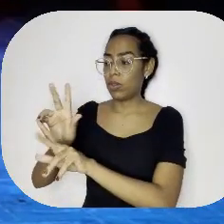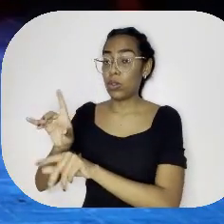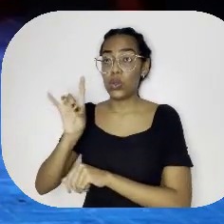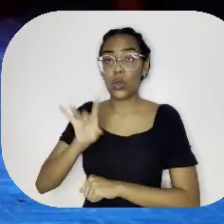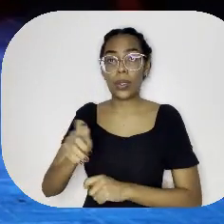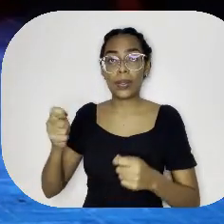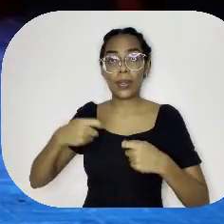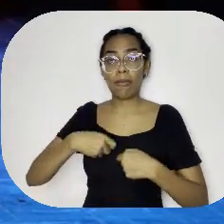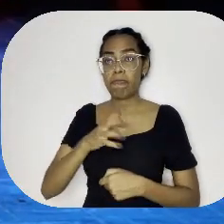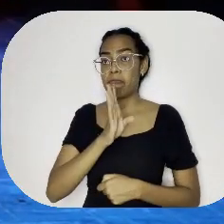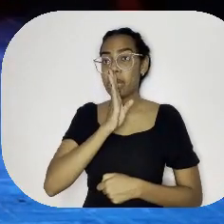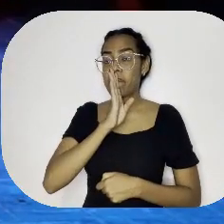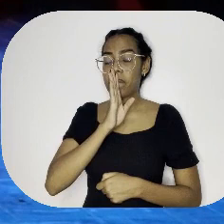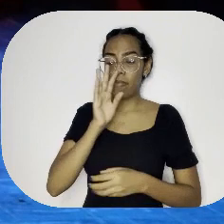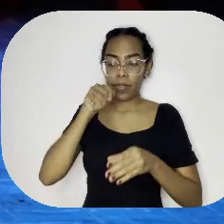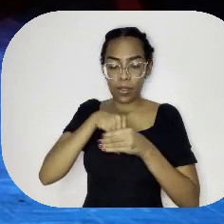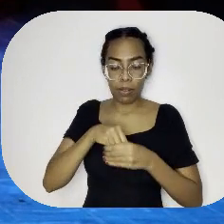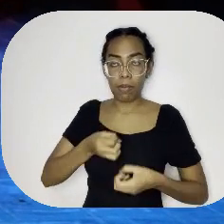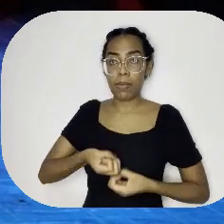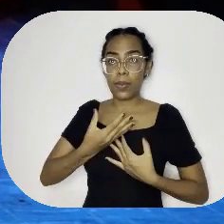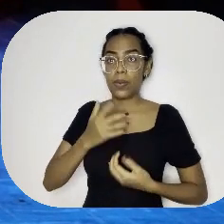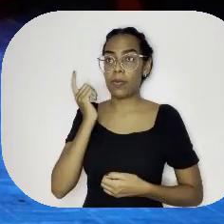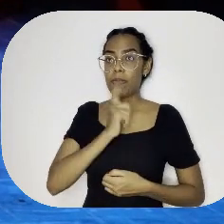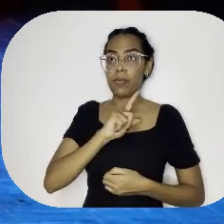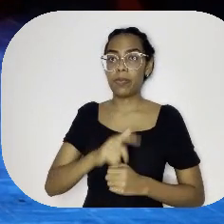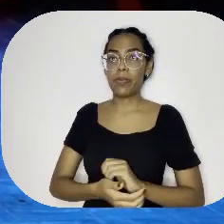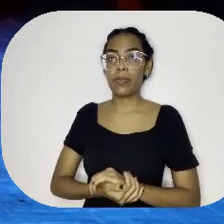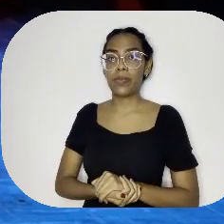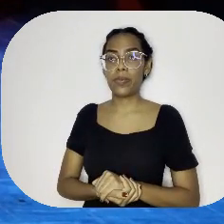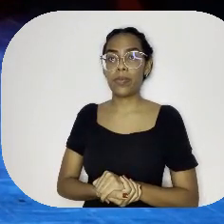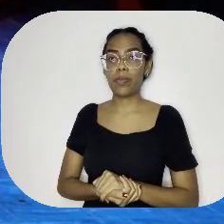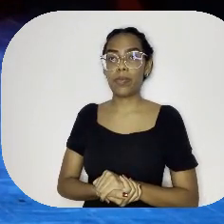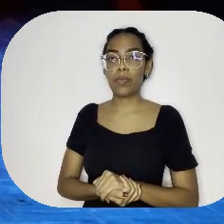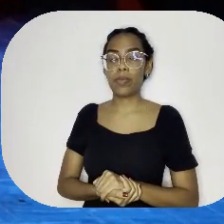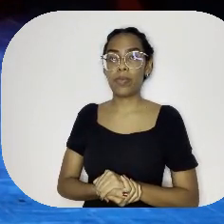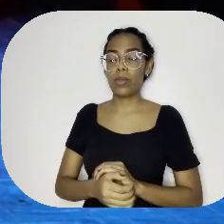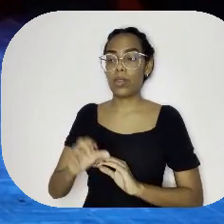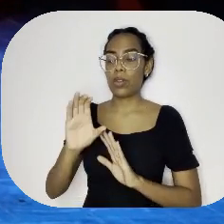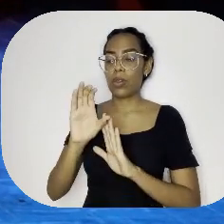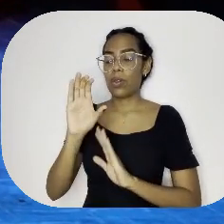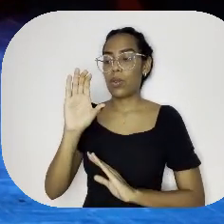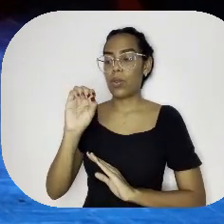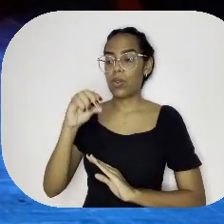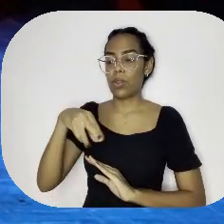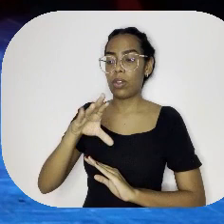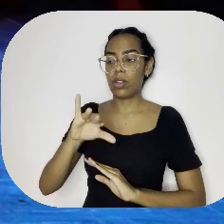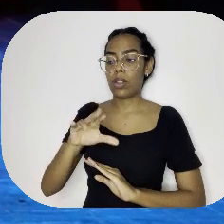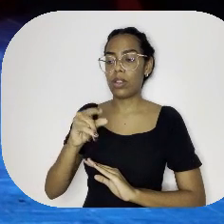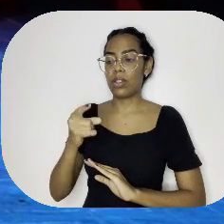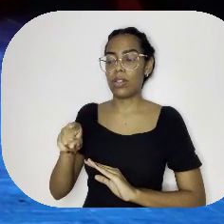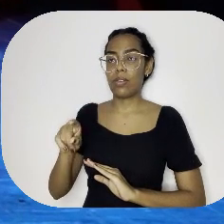Nem todo viandante anda estradas a mundos submersos que só